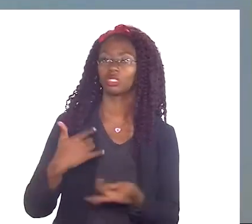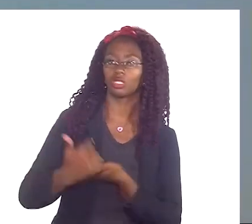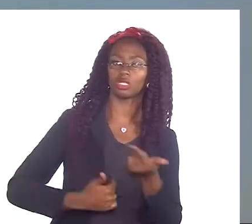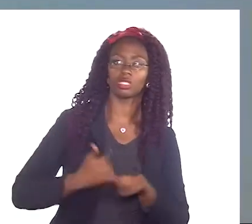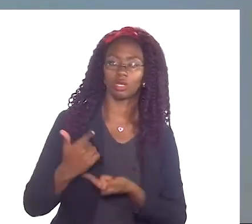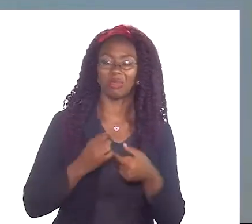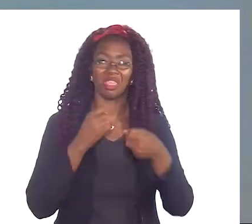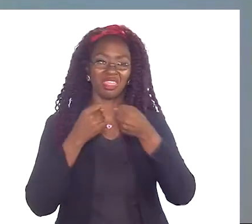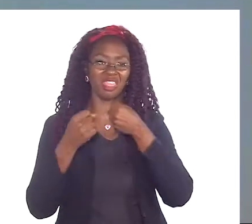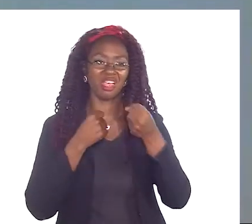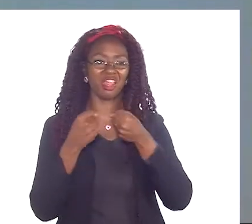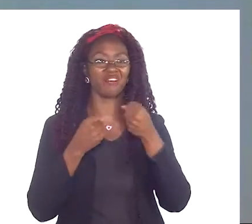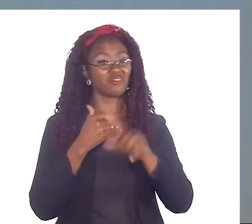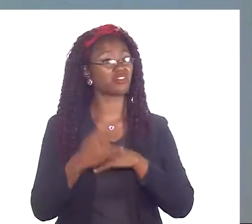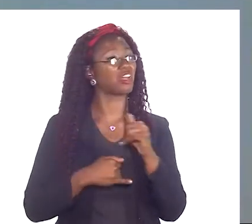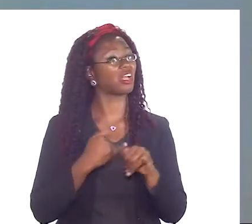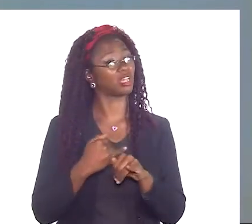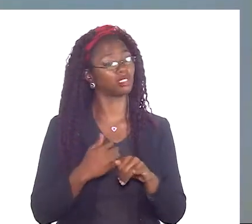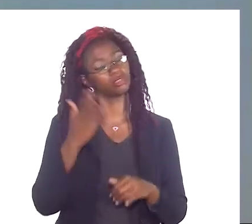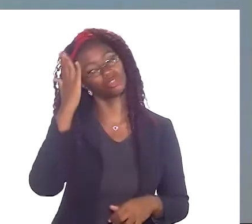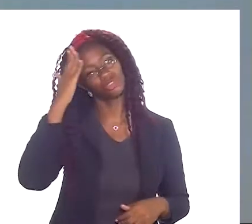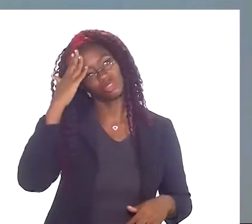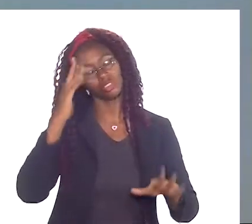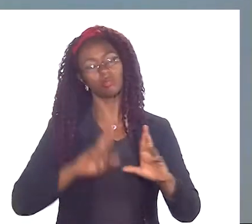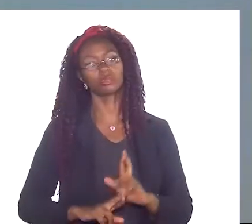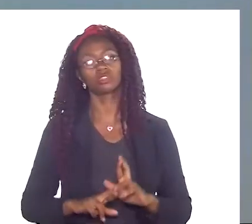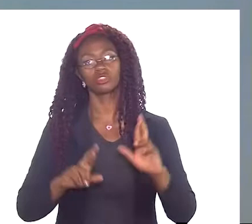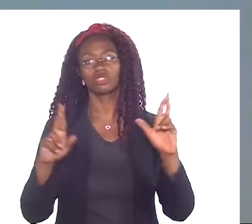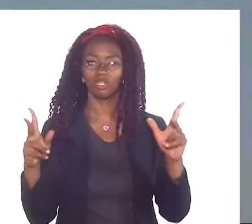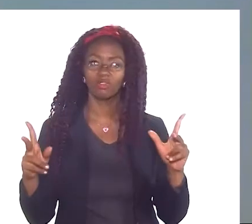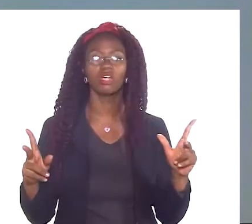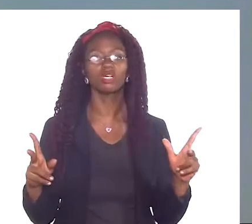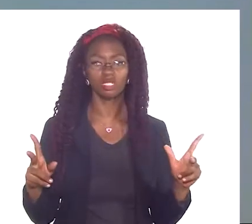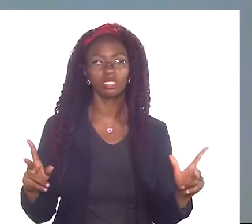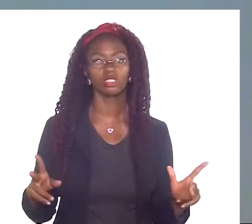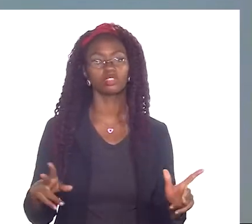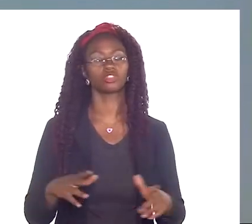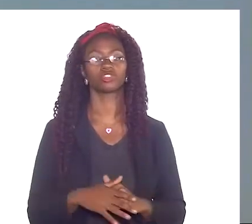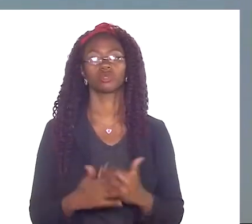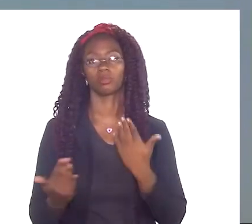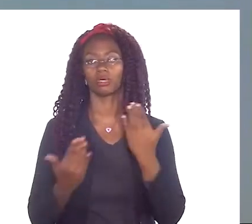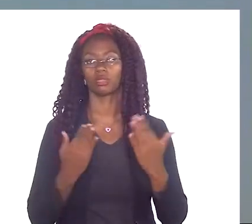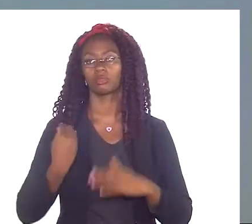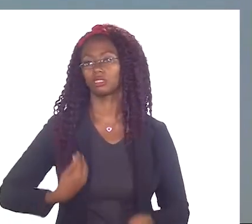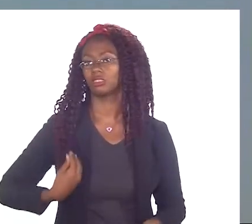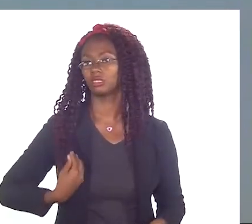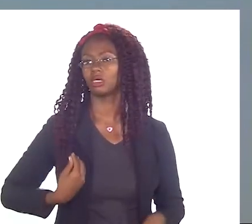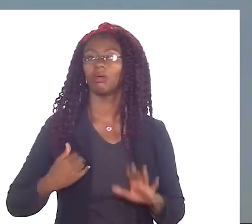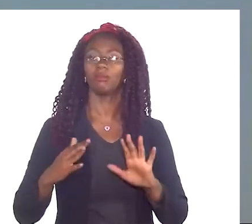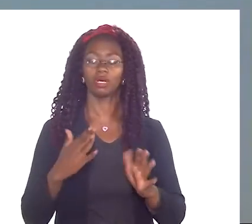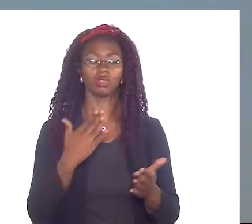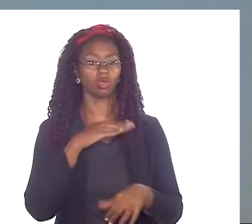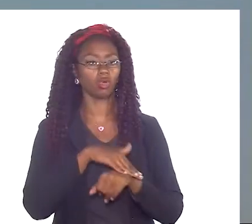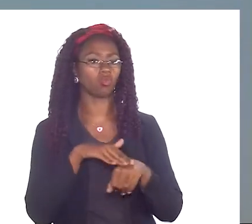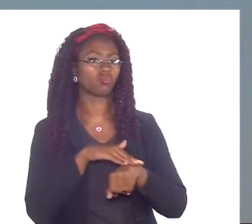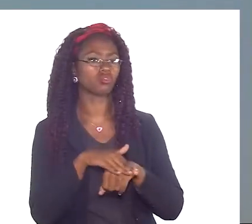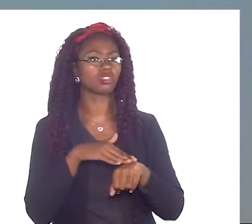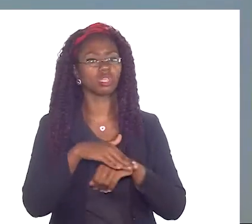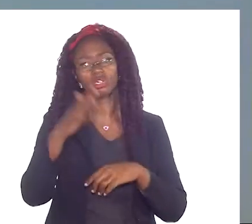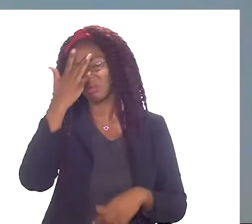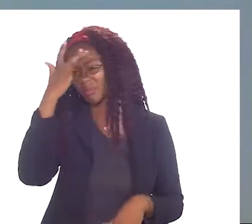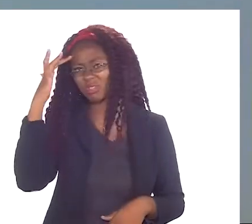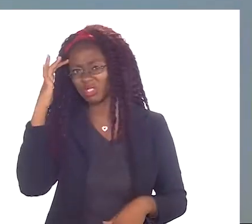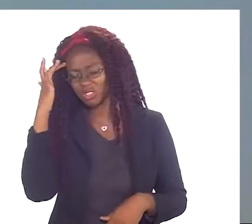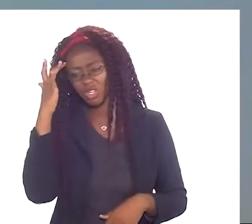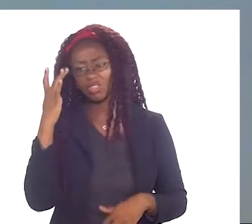está trabalhando com a entrevista online, né, que acaba sendo diferente do que uma entrevista presencial. Então, você está conversando com a pessoa,